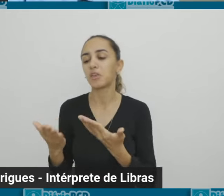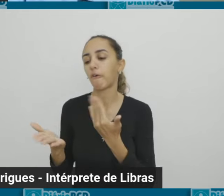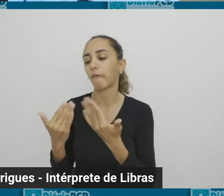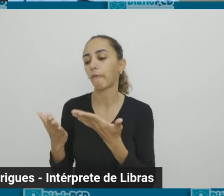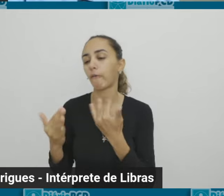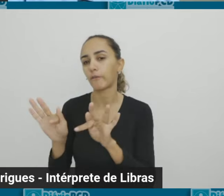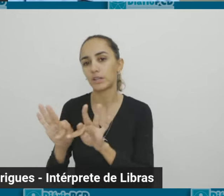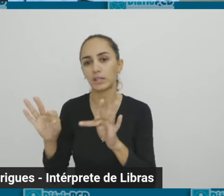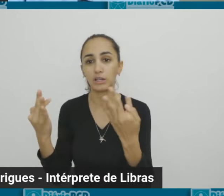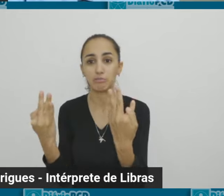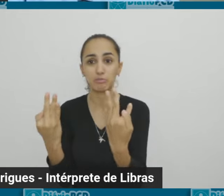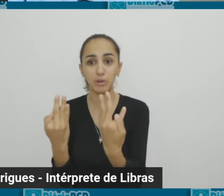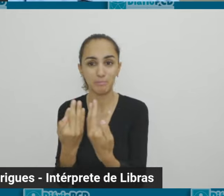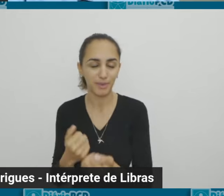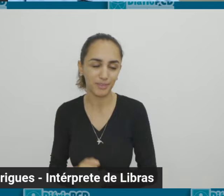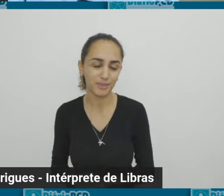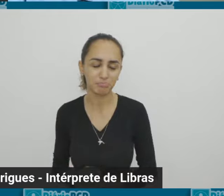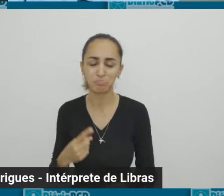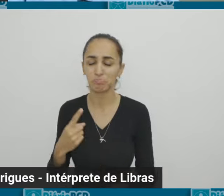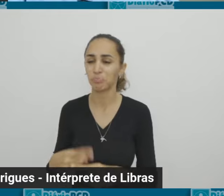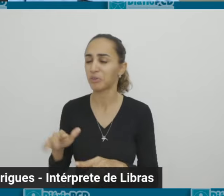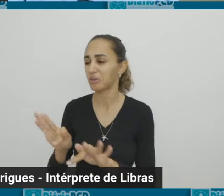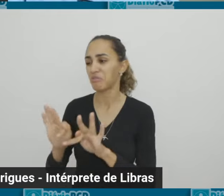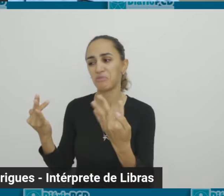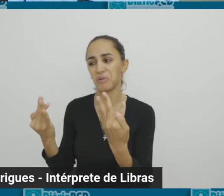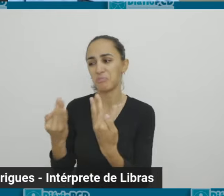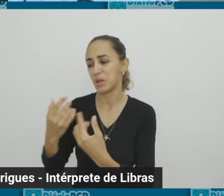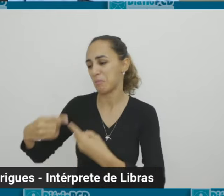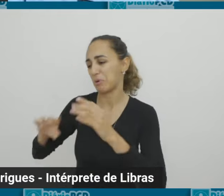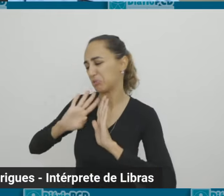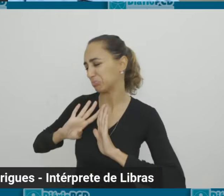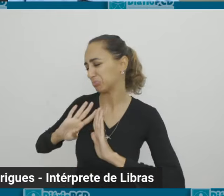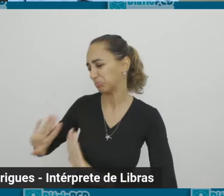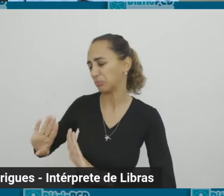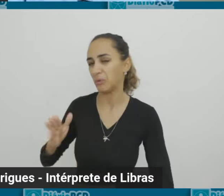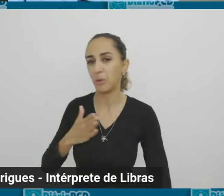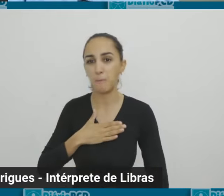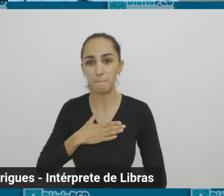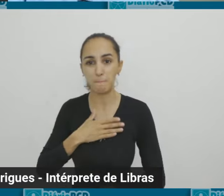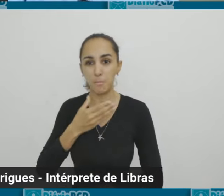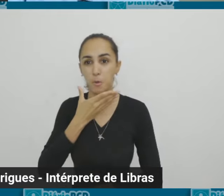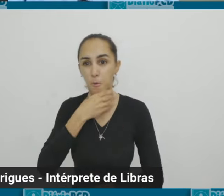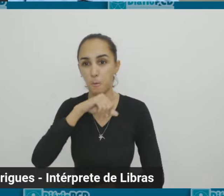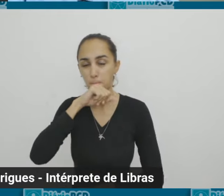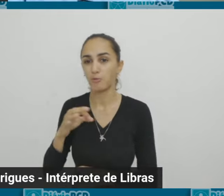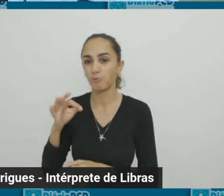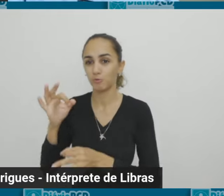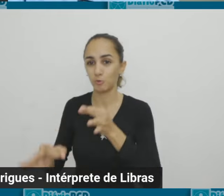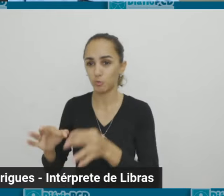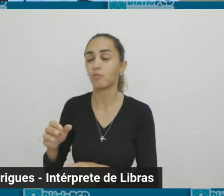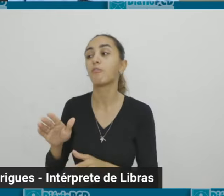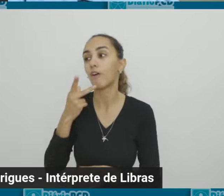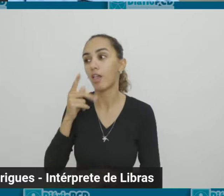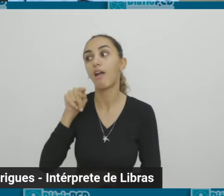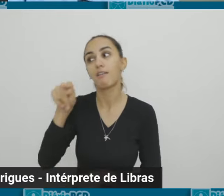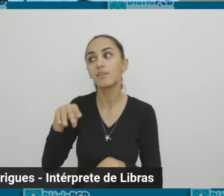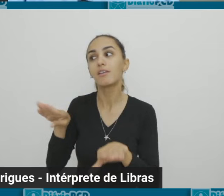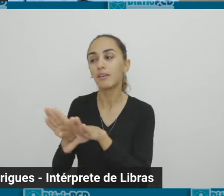a minha família nunca gostou de política, né? Meu pai era juiz e falava que eu tinha que ser juiz, juntamente na